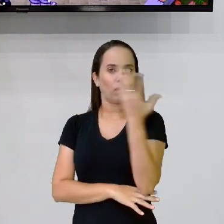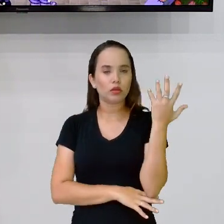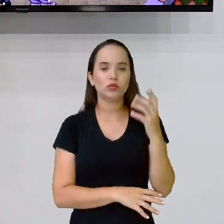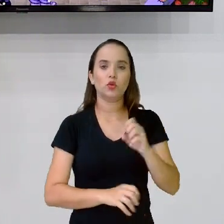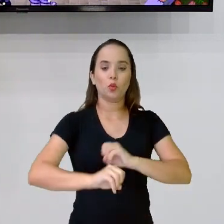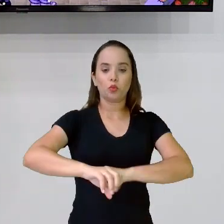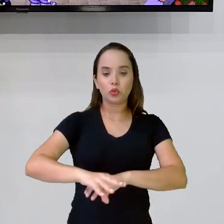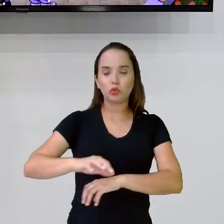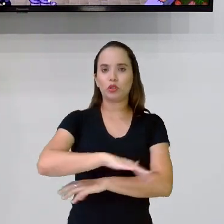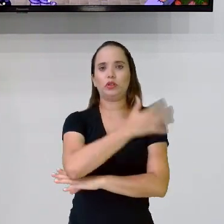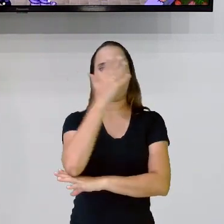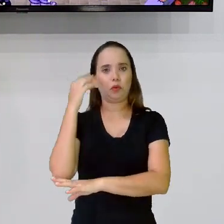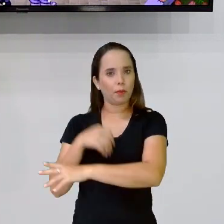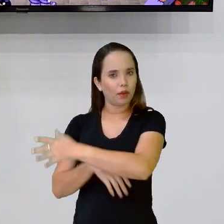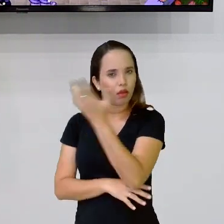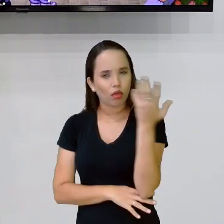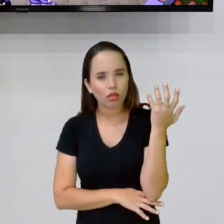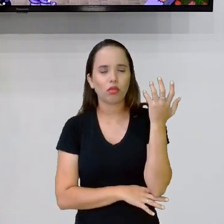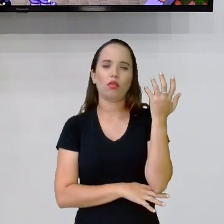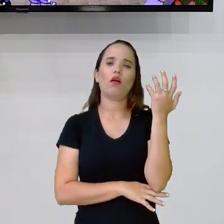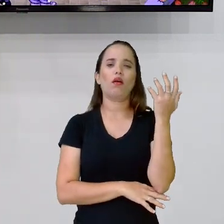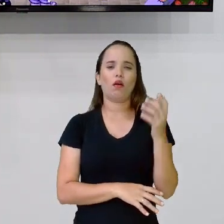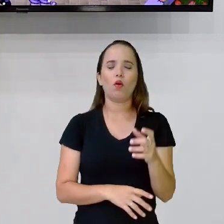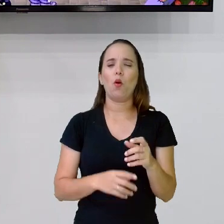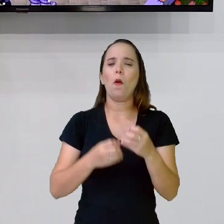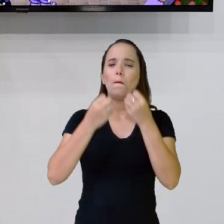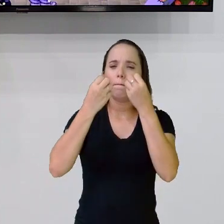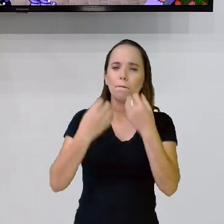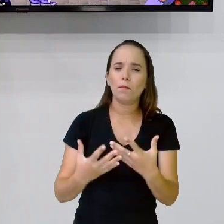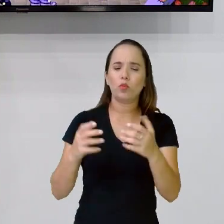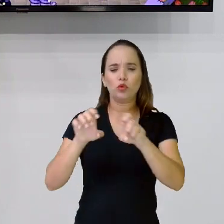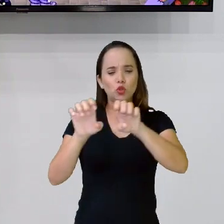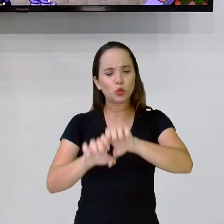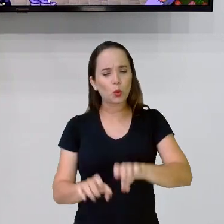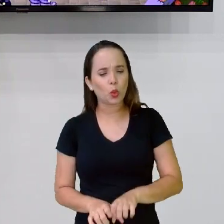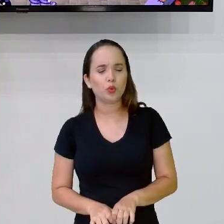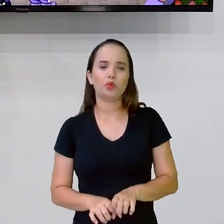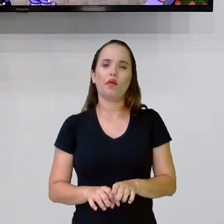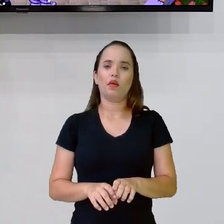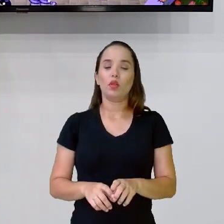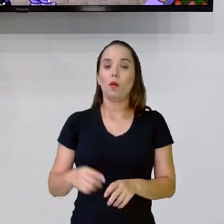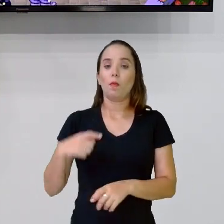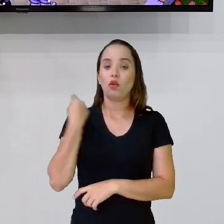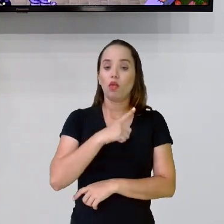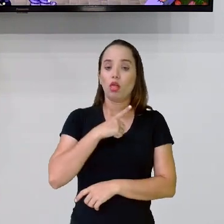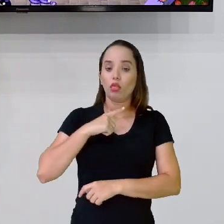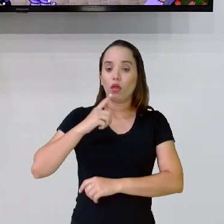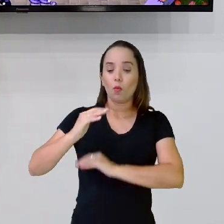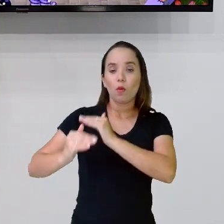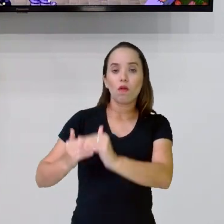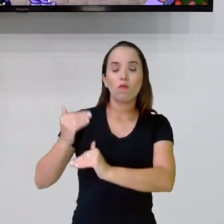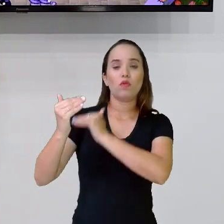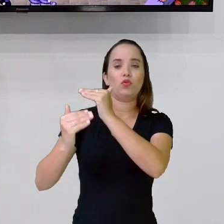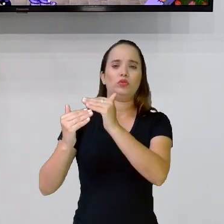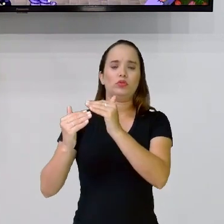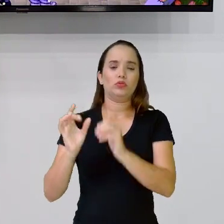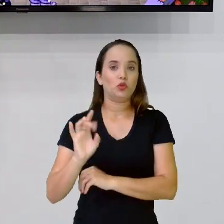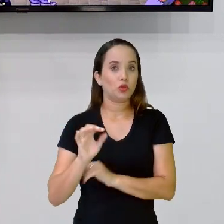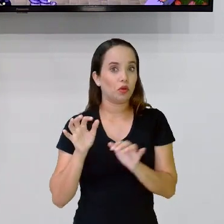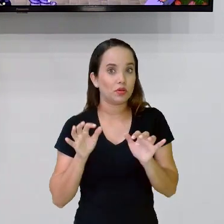educação ambiental aí, sistêmica, né, regular, estruturada, para que a gente possa evoluir. Porque só através